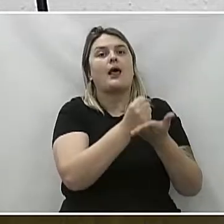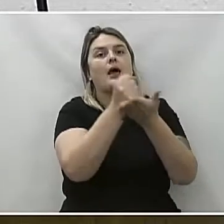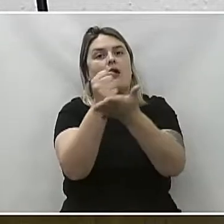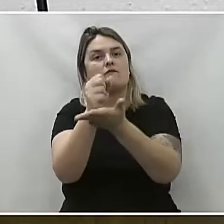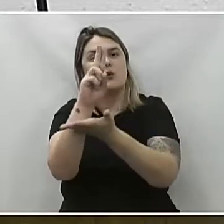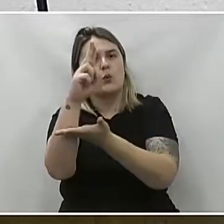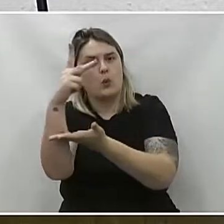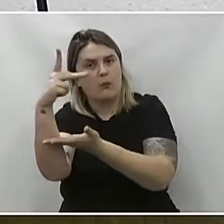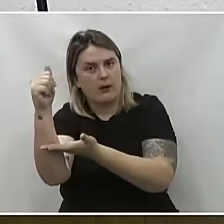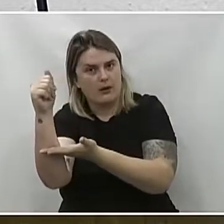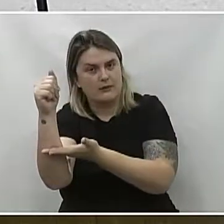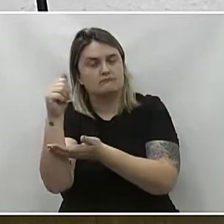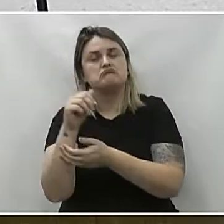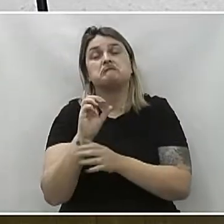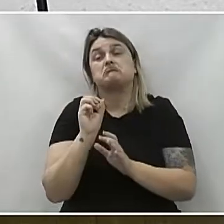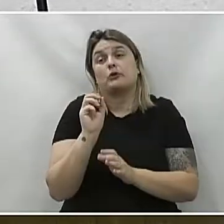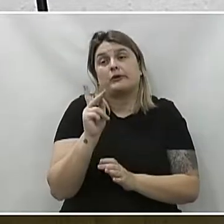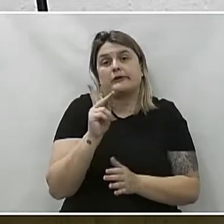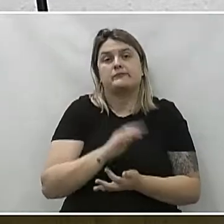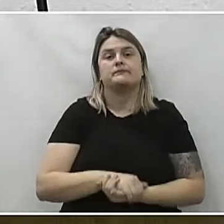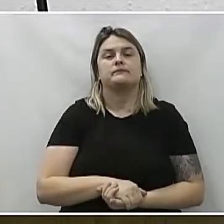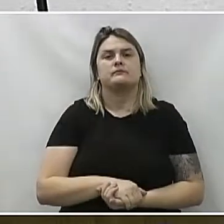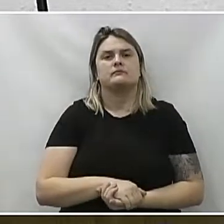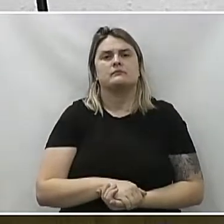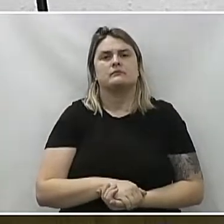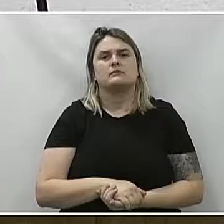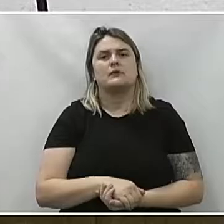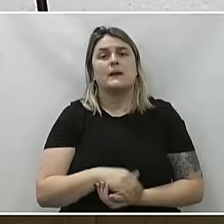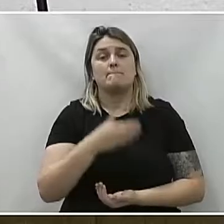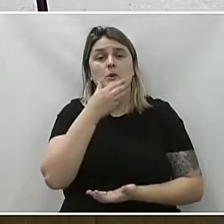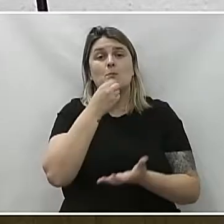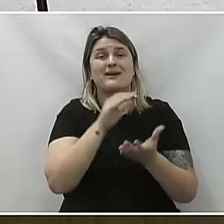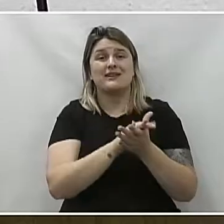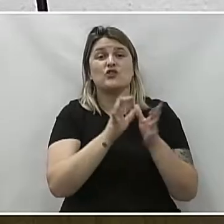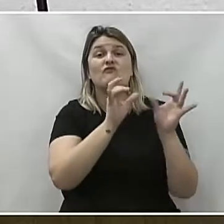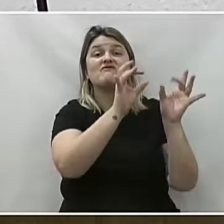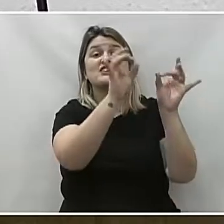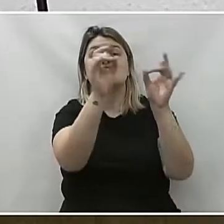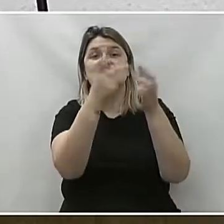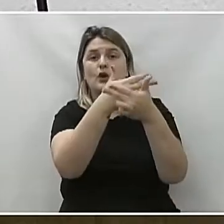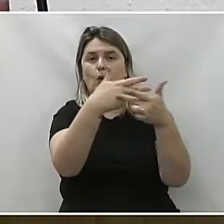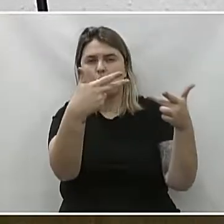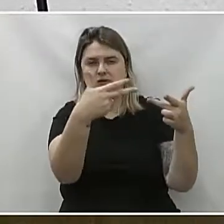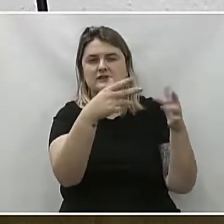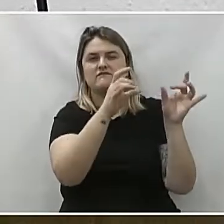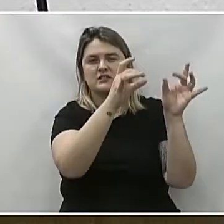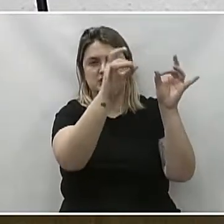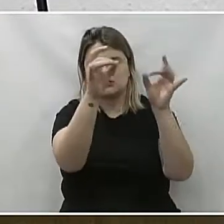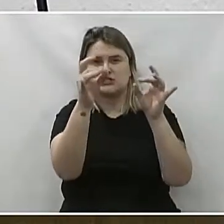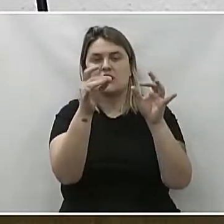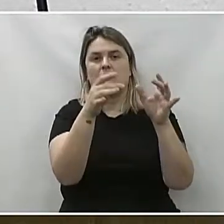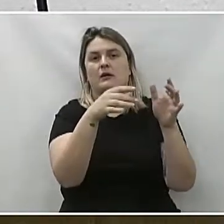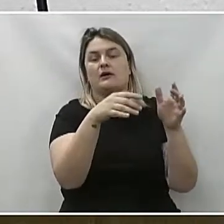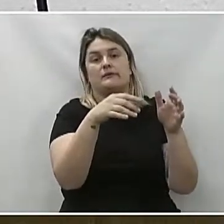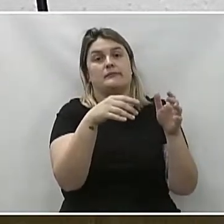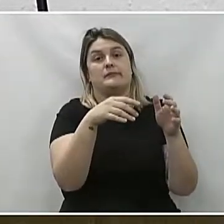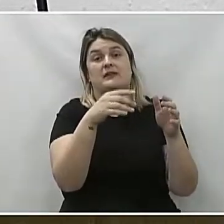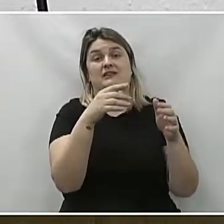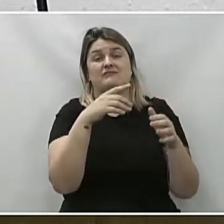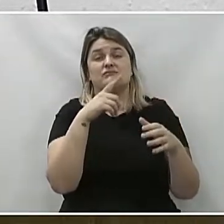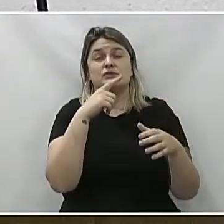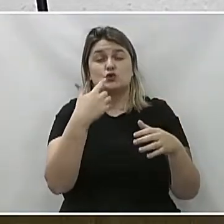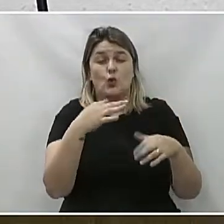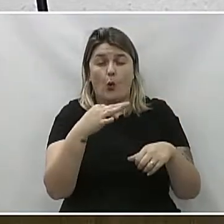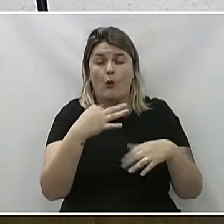UPA. Ok. Ele era um vendedor externo. A maioria das vezes que ele passou mal foi fora de casa.